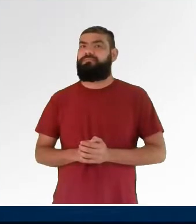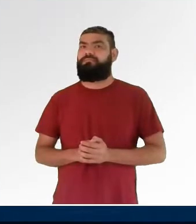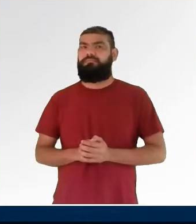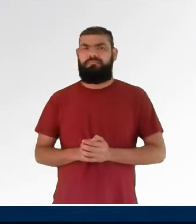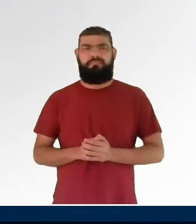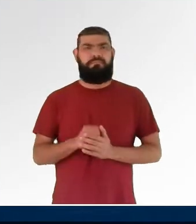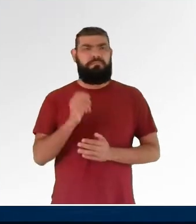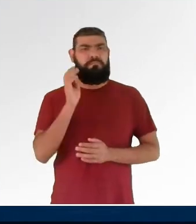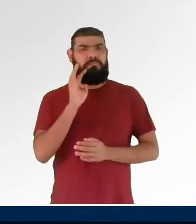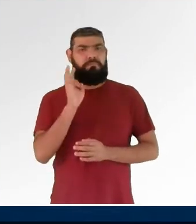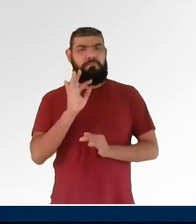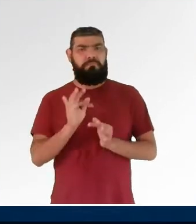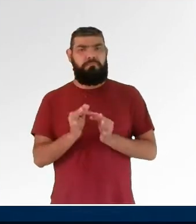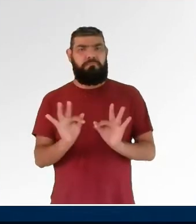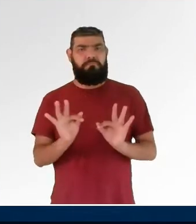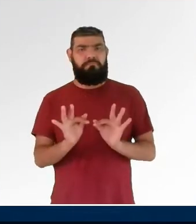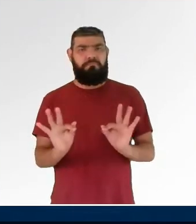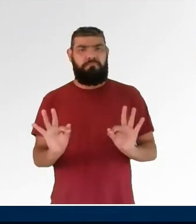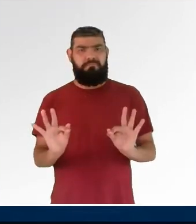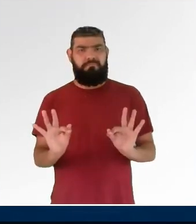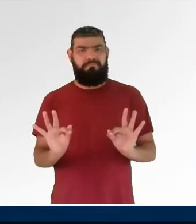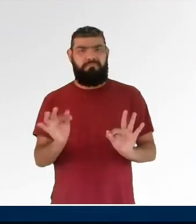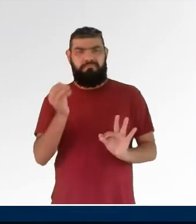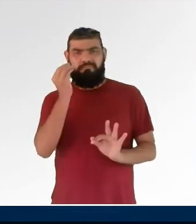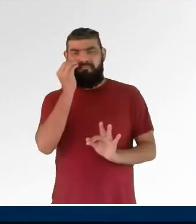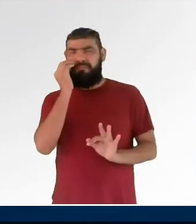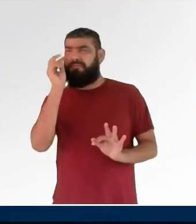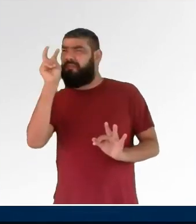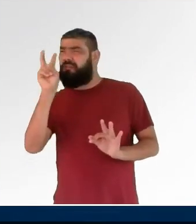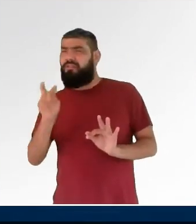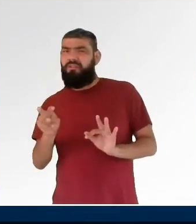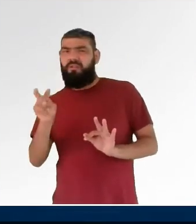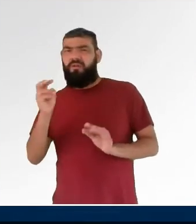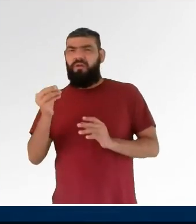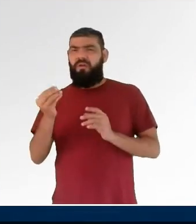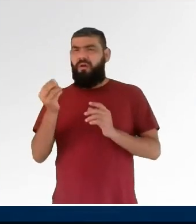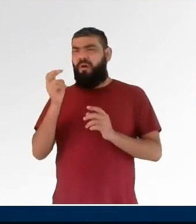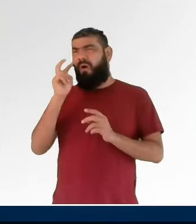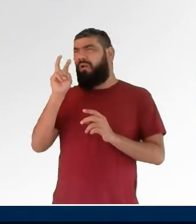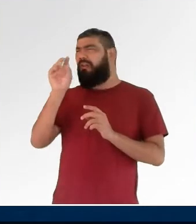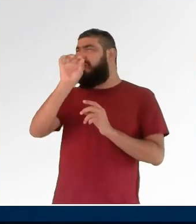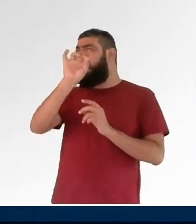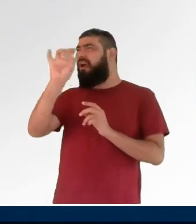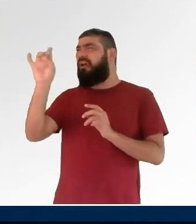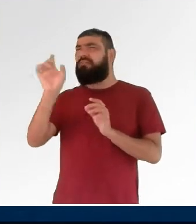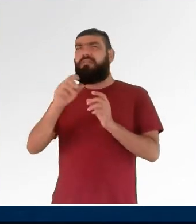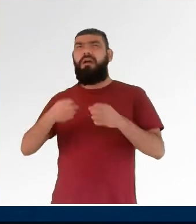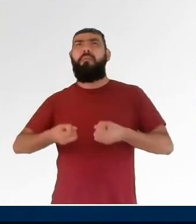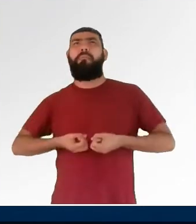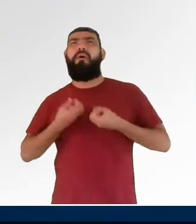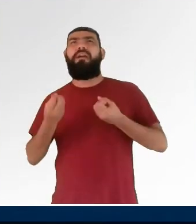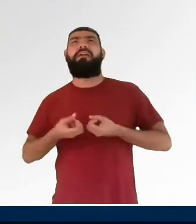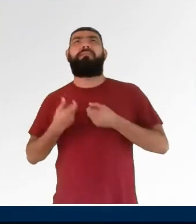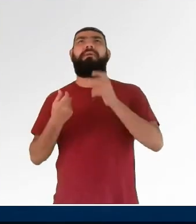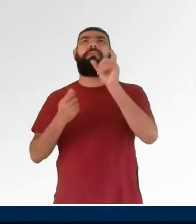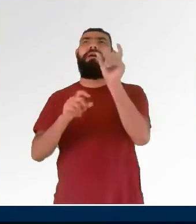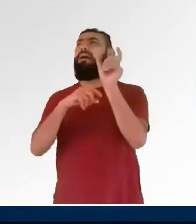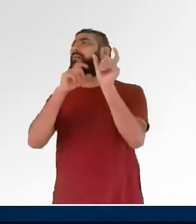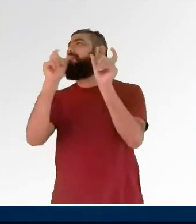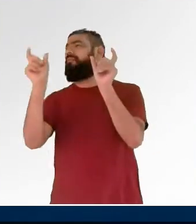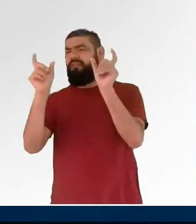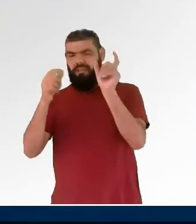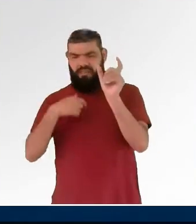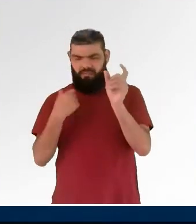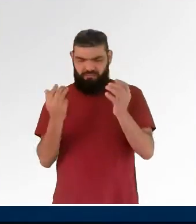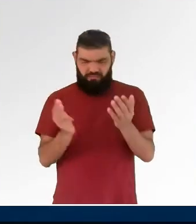frase. Está observando? Olha o poema, olha cada verso que nós temos. Eu do livro não